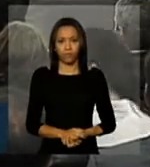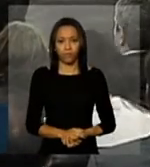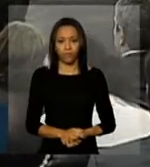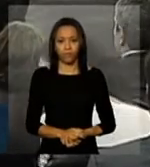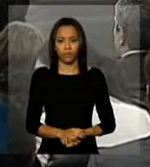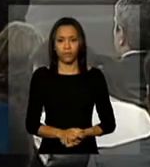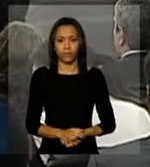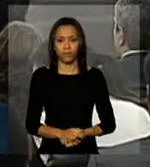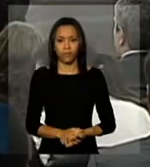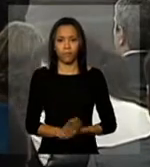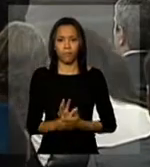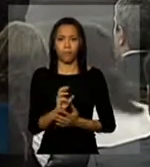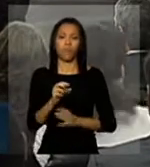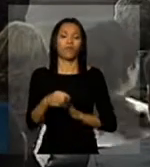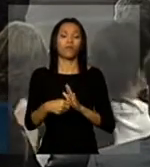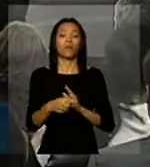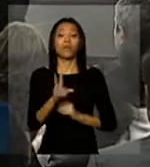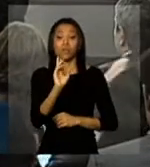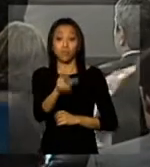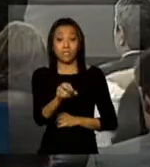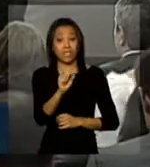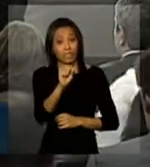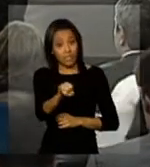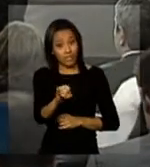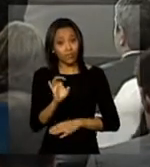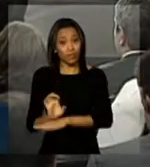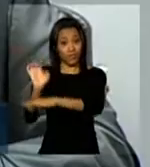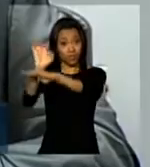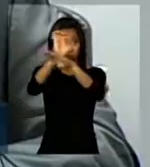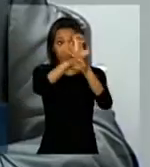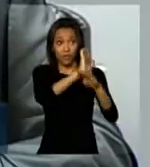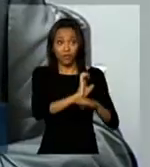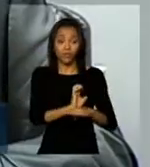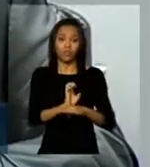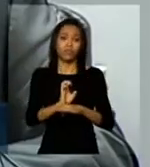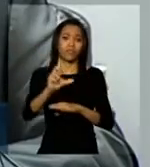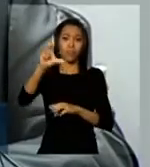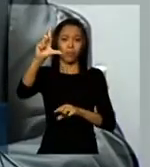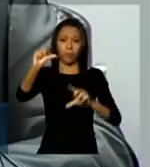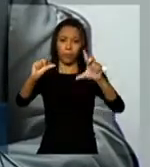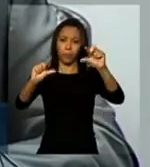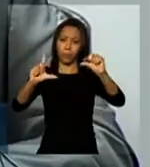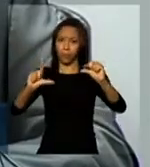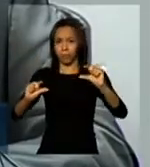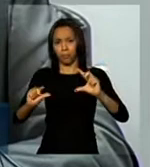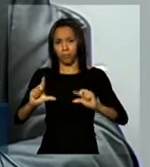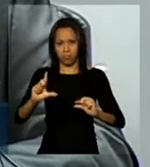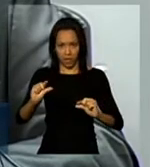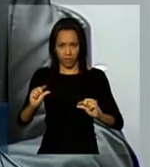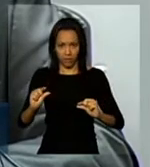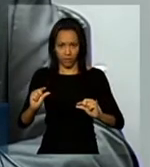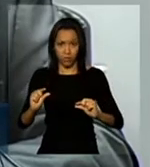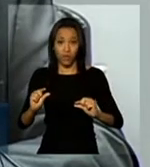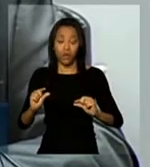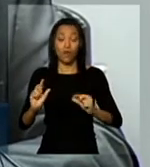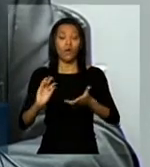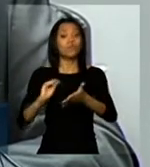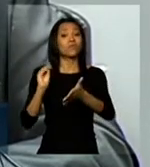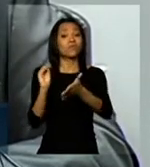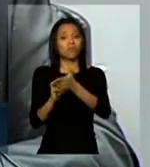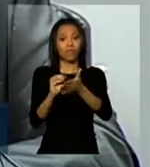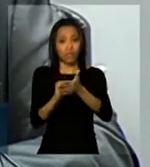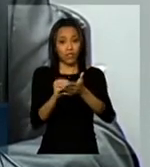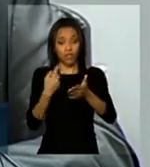Bom, se os estados fizerem menos, o que me parece um pouco improvável, o excedente que